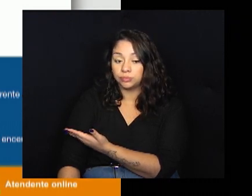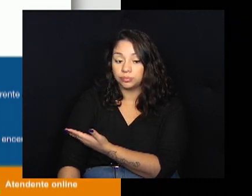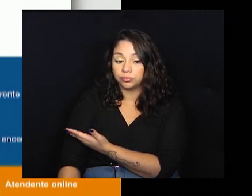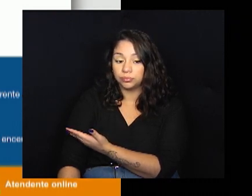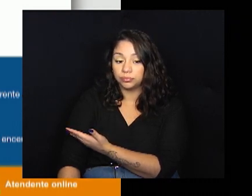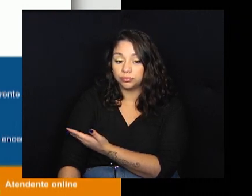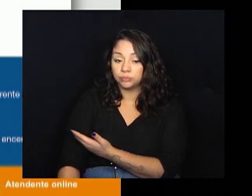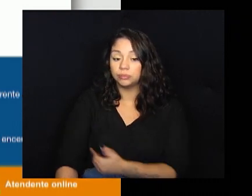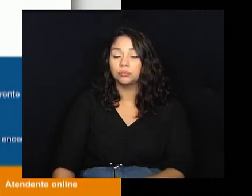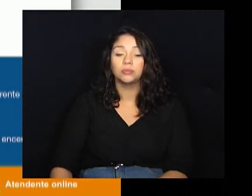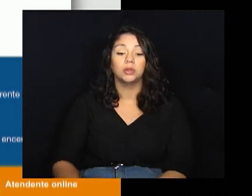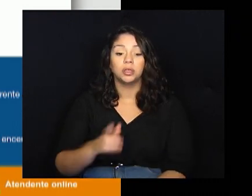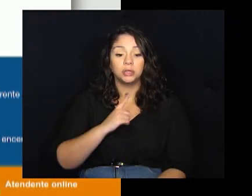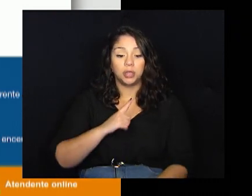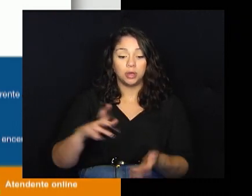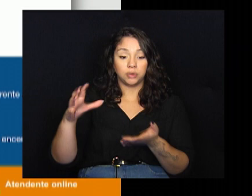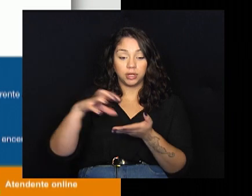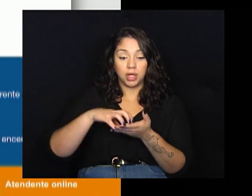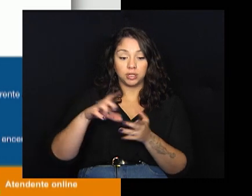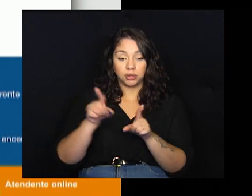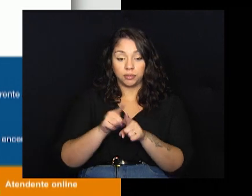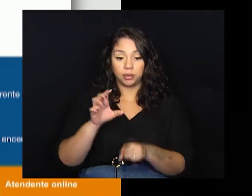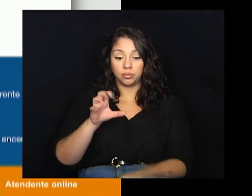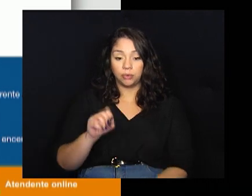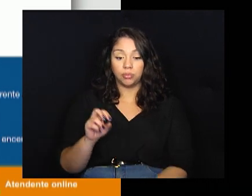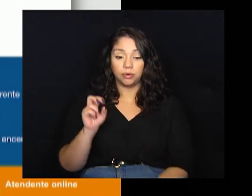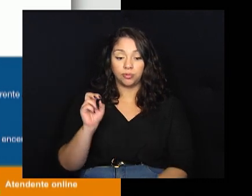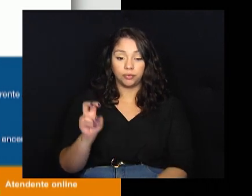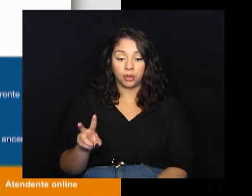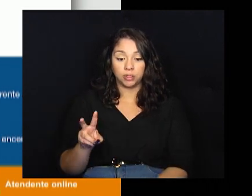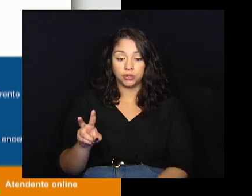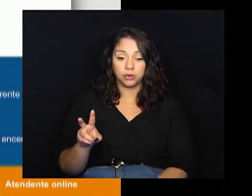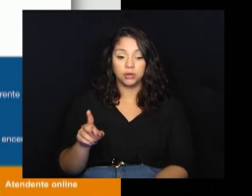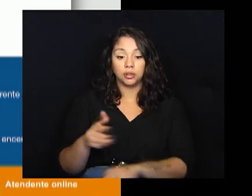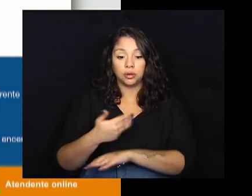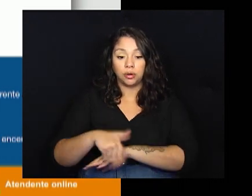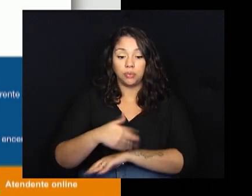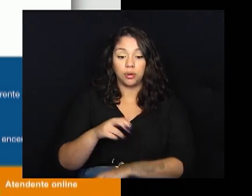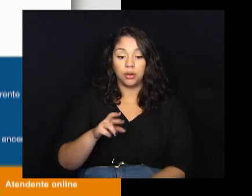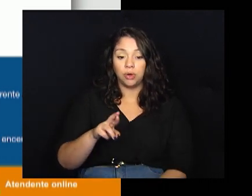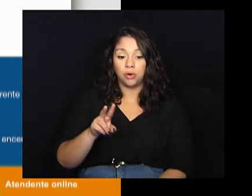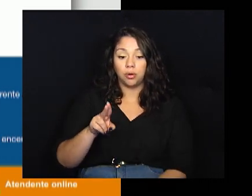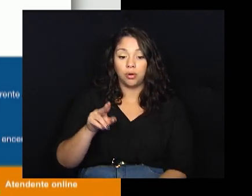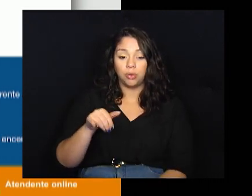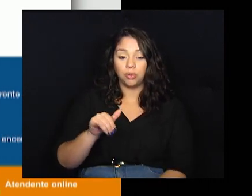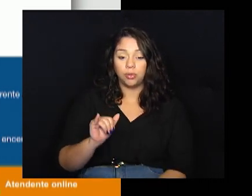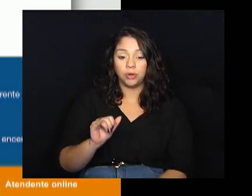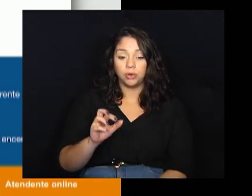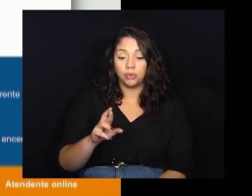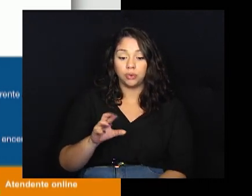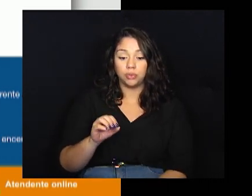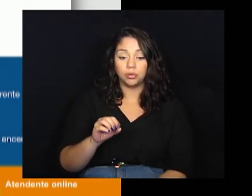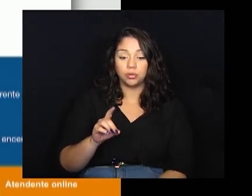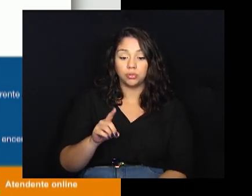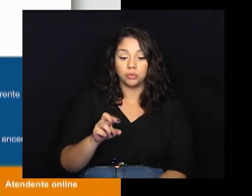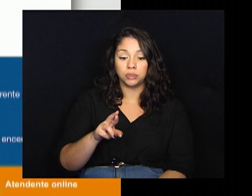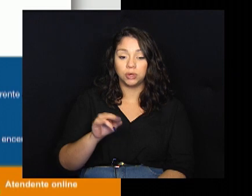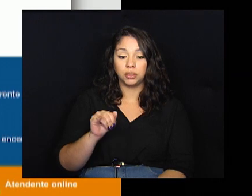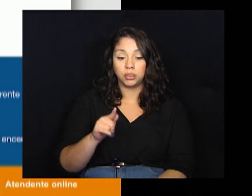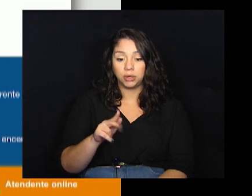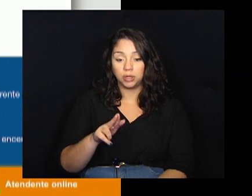tarde tem a unidade do Ouro Verde na Avenida Rui Rodrigues número 3900 no Parque